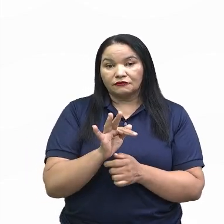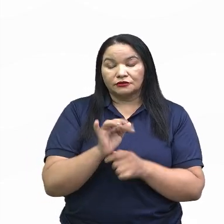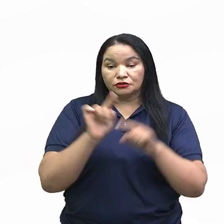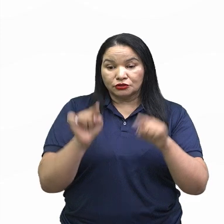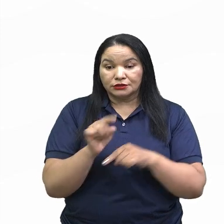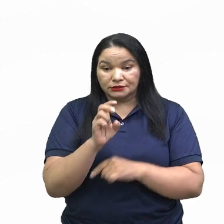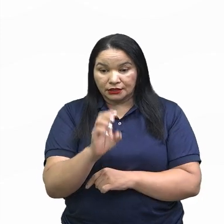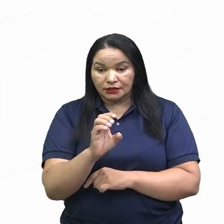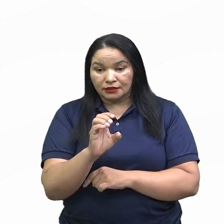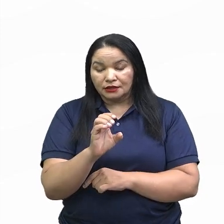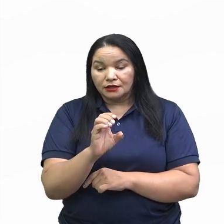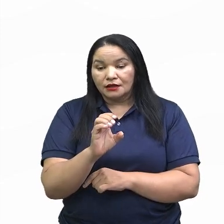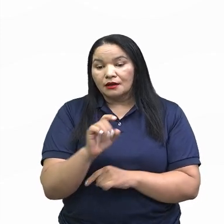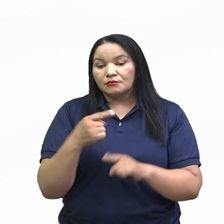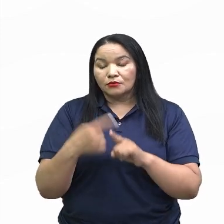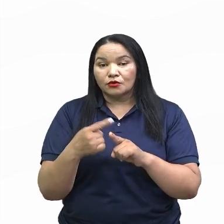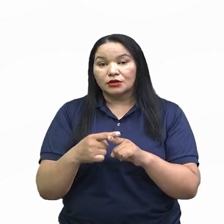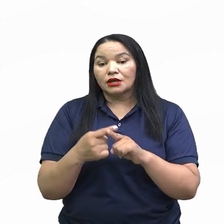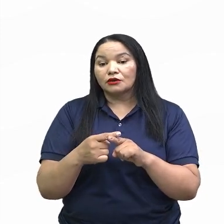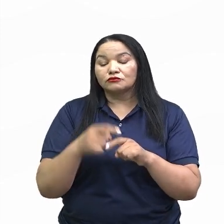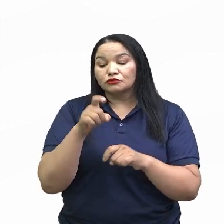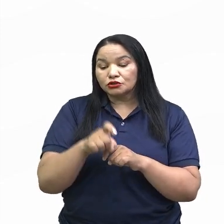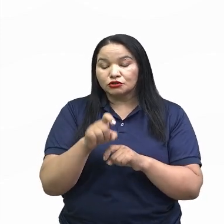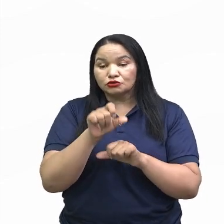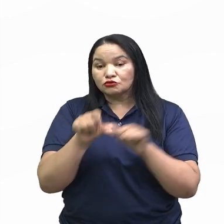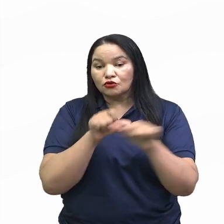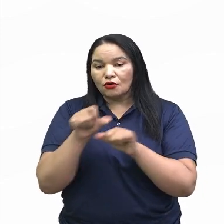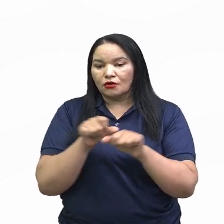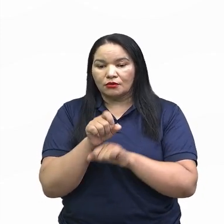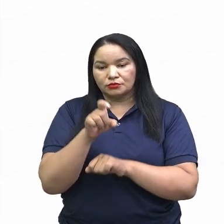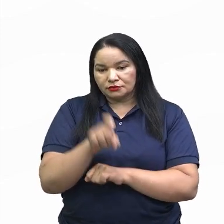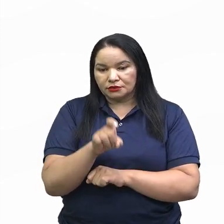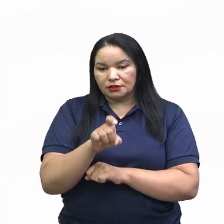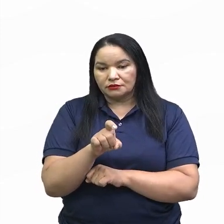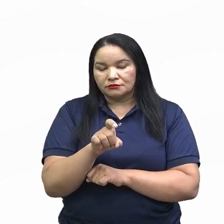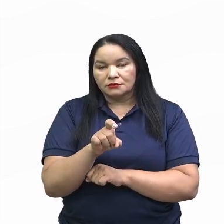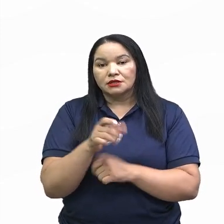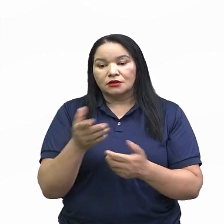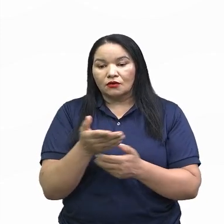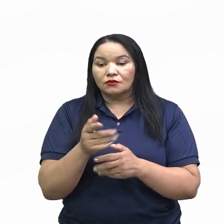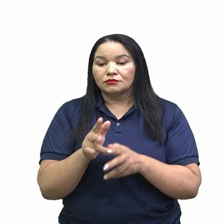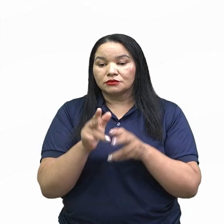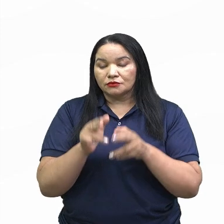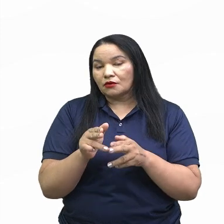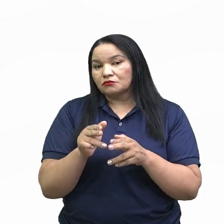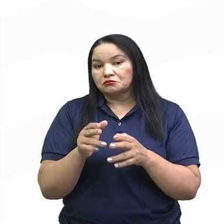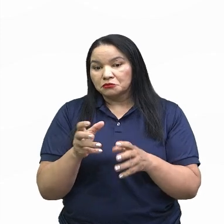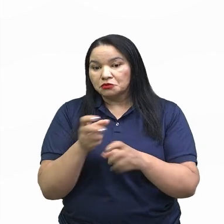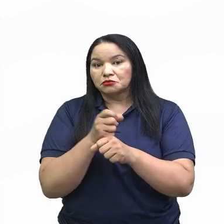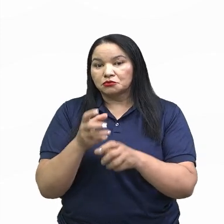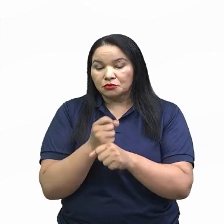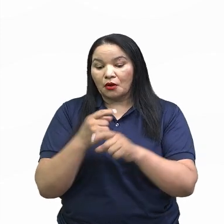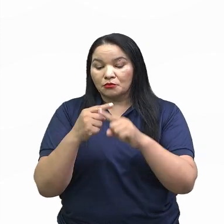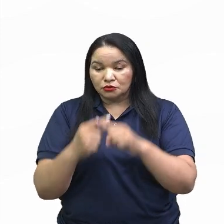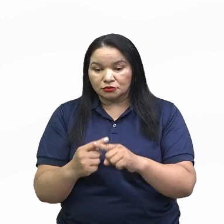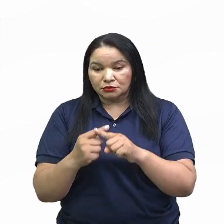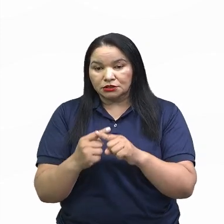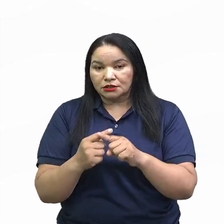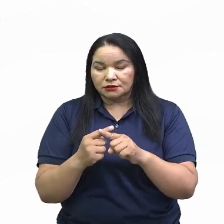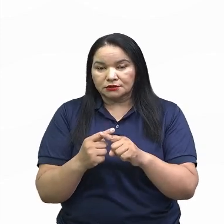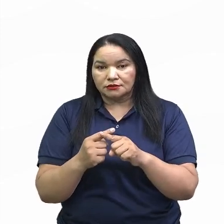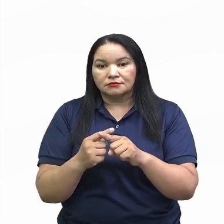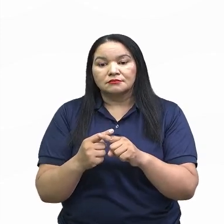c, porque o x vai ser trocado por esse número. Você vai fazer ali a operação desejada, que é a multiplicação,